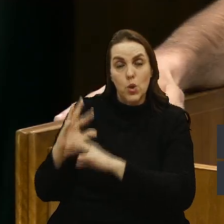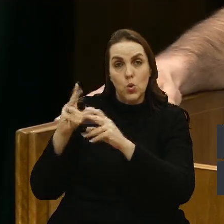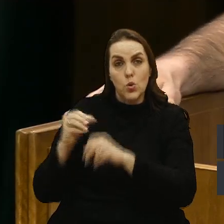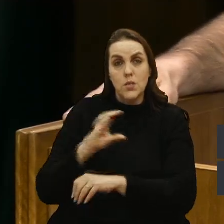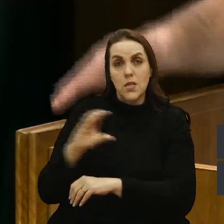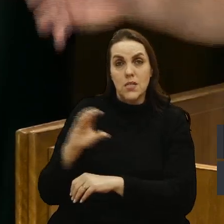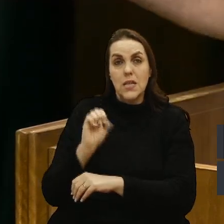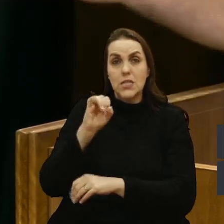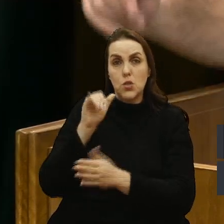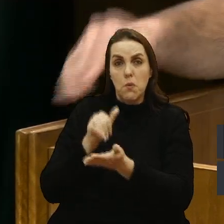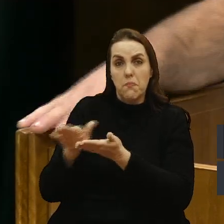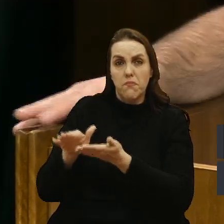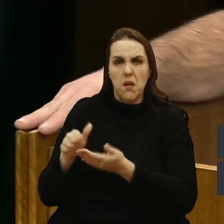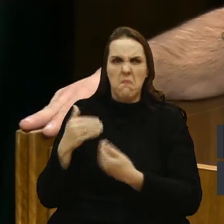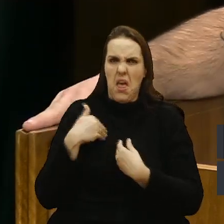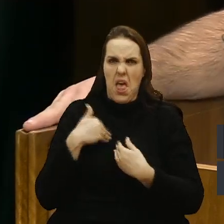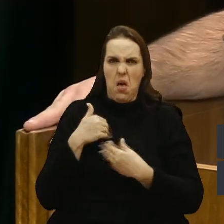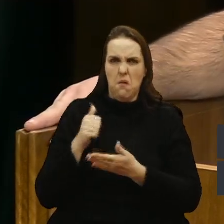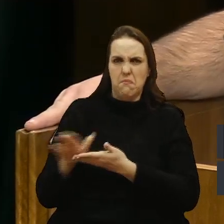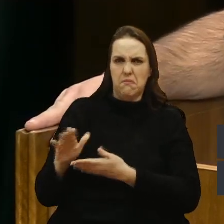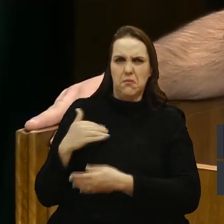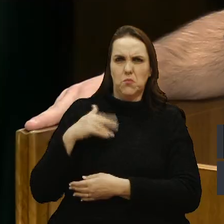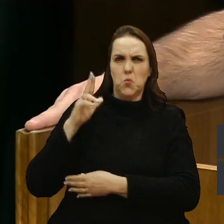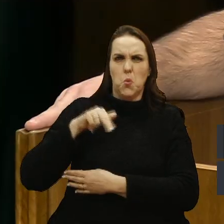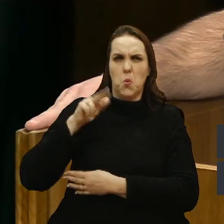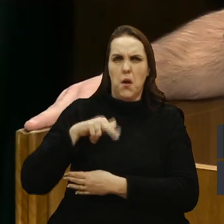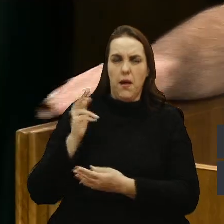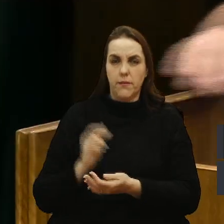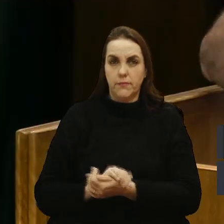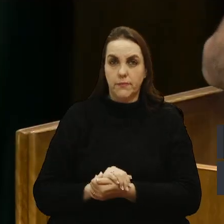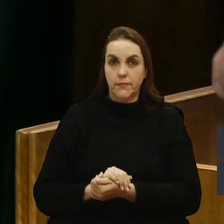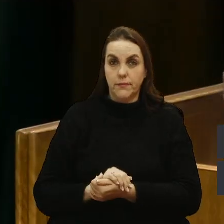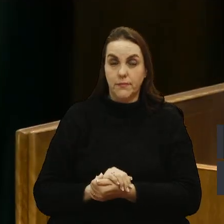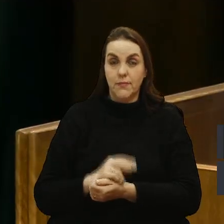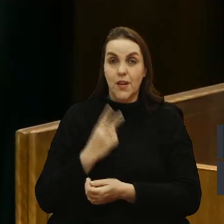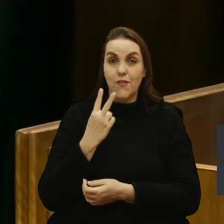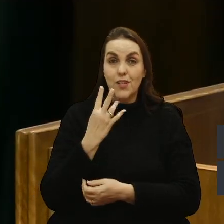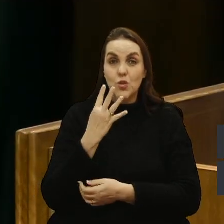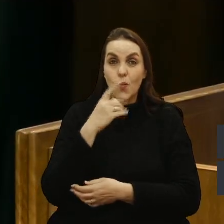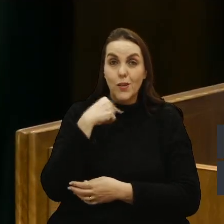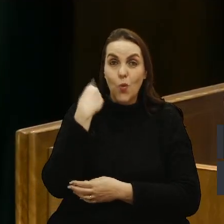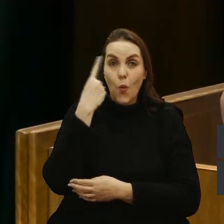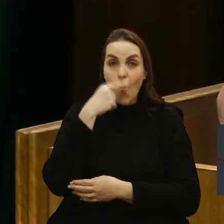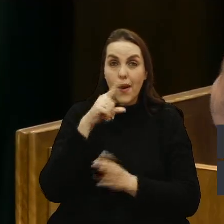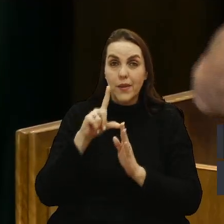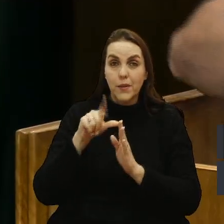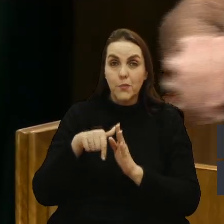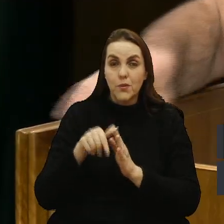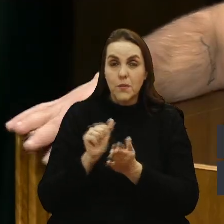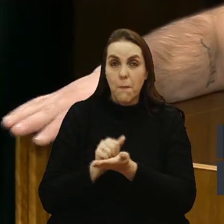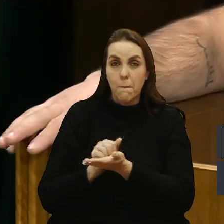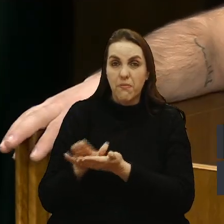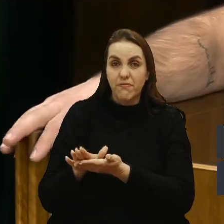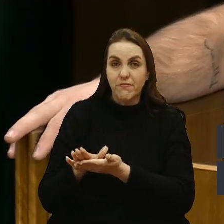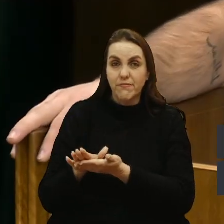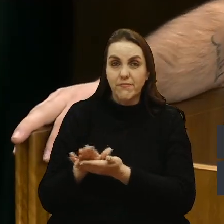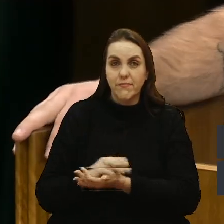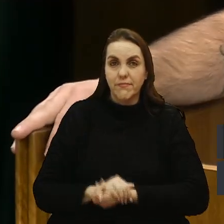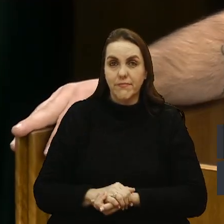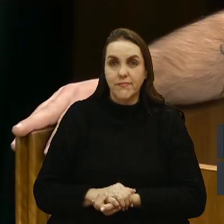for exonerado, mas eu não vou ser exonerado. 24 horas depois, sai a notícia de que foi exonerado.